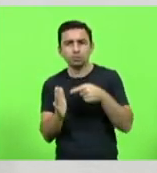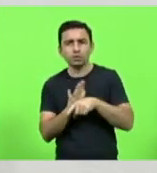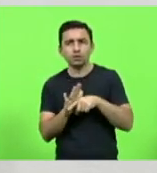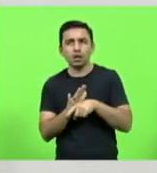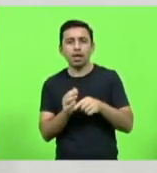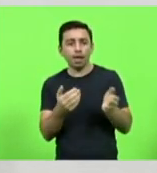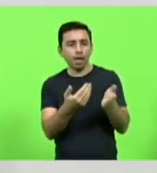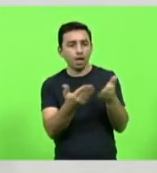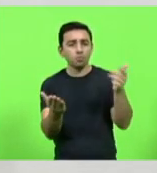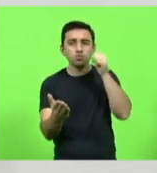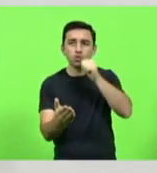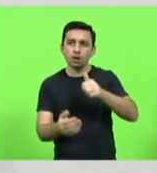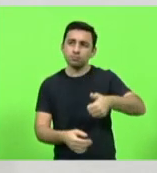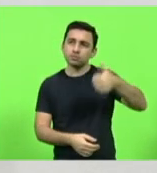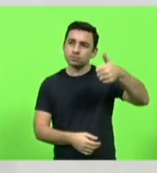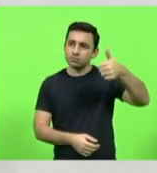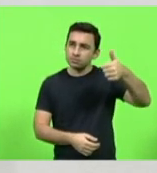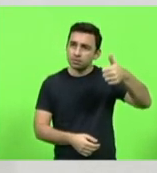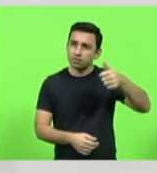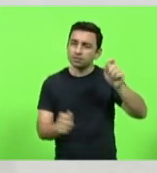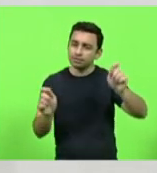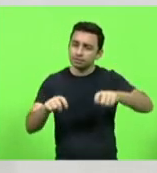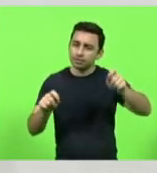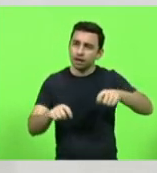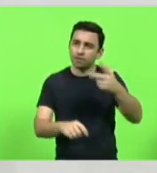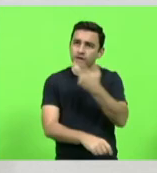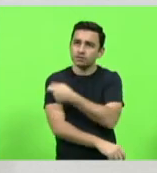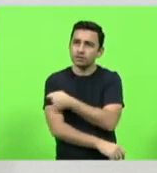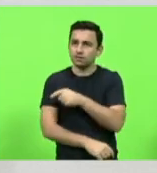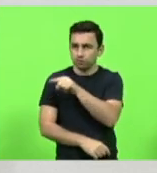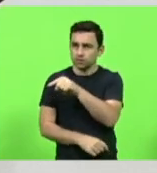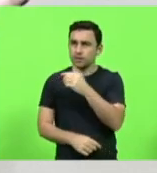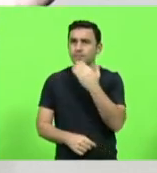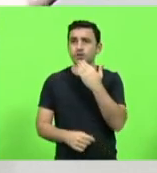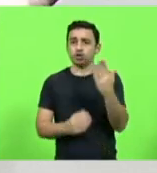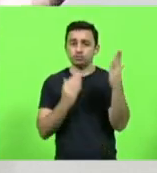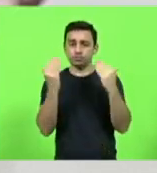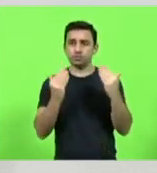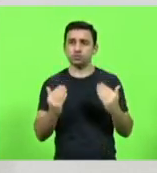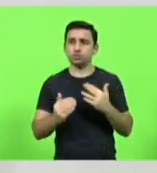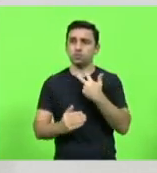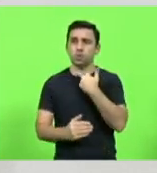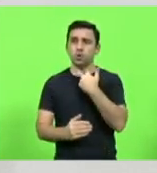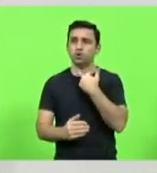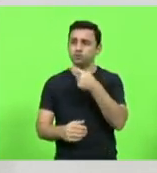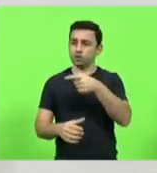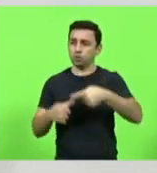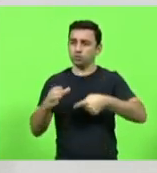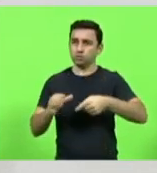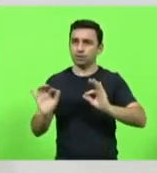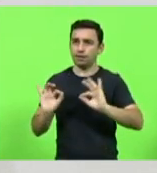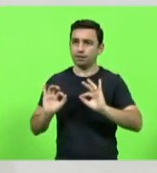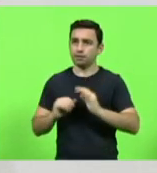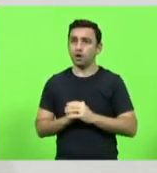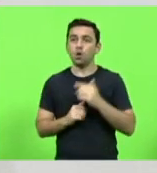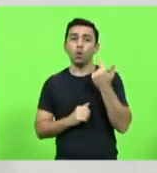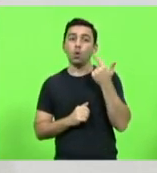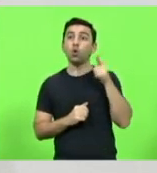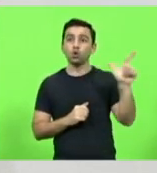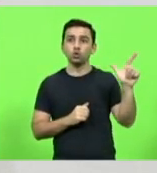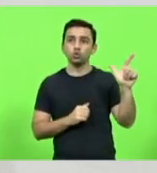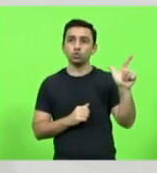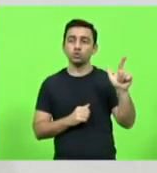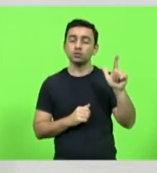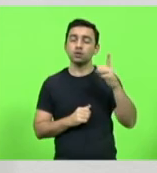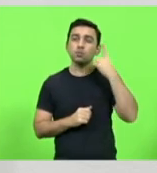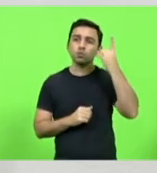puderem ter preferência na vacinação. Agora, se tu pedir vista, tu nem pode pedir vista porque tu não está em comissão, mas se algum outro deputado pedir vista